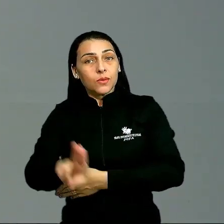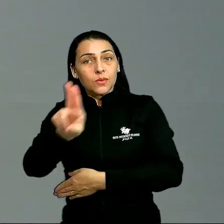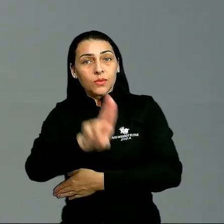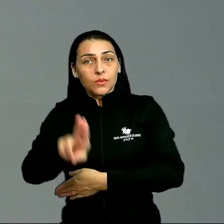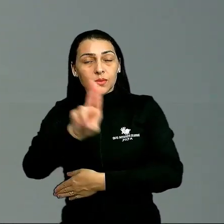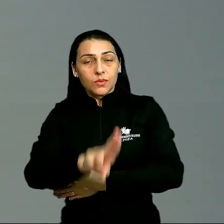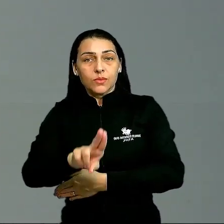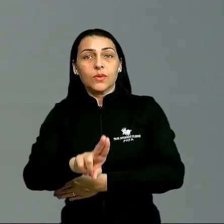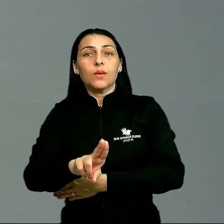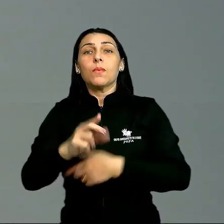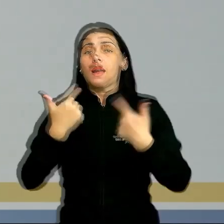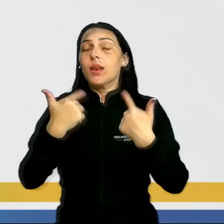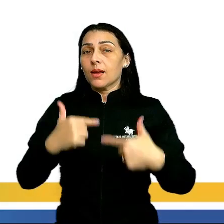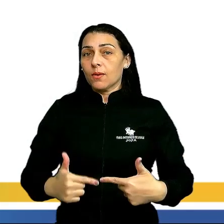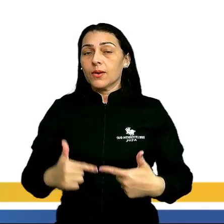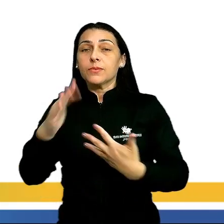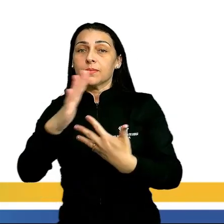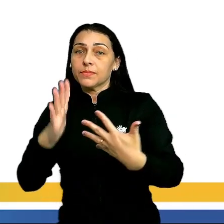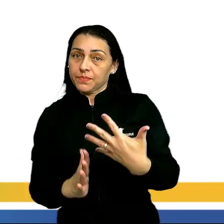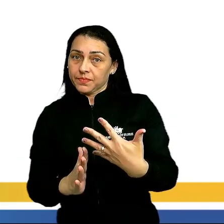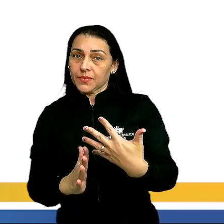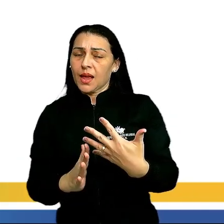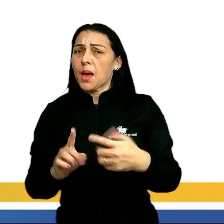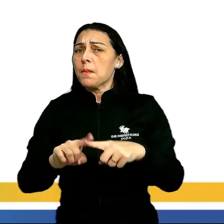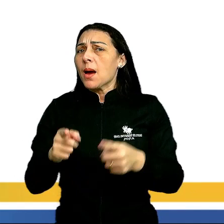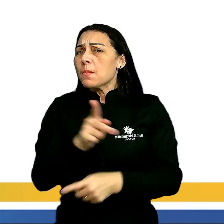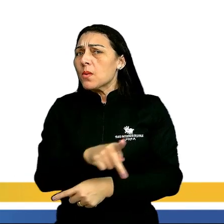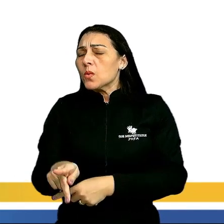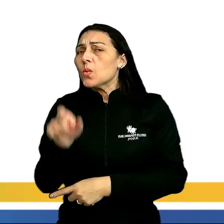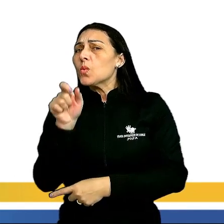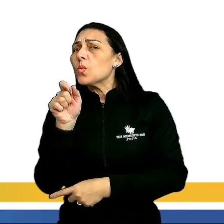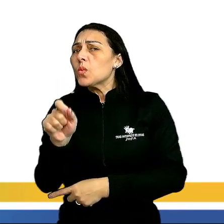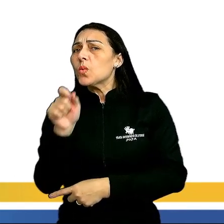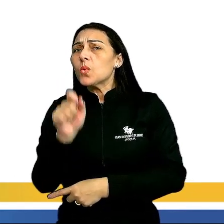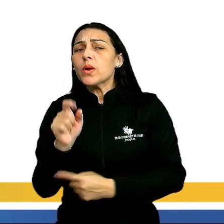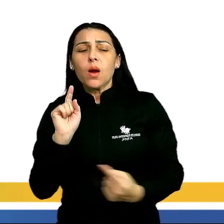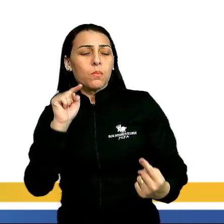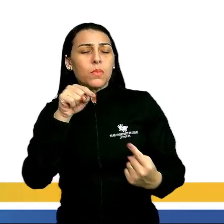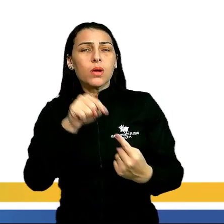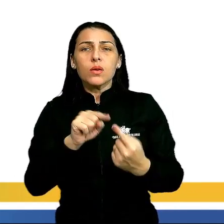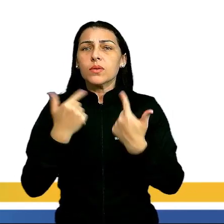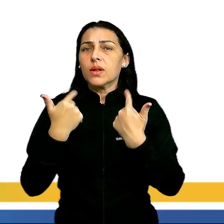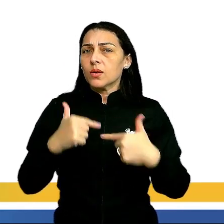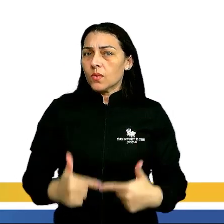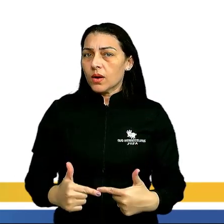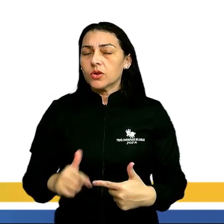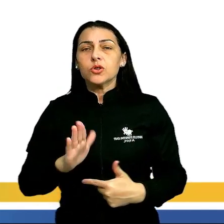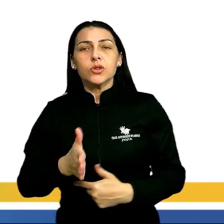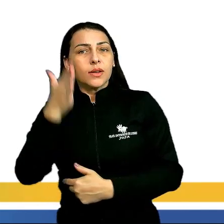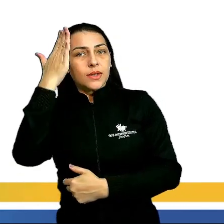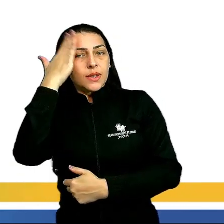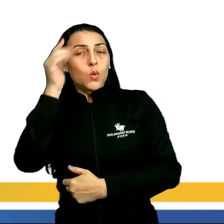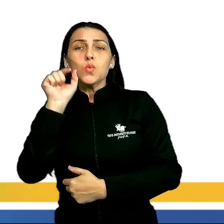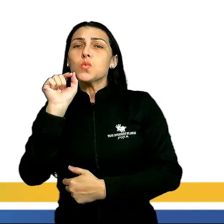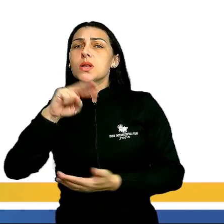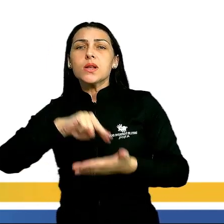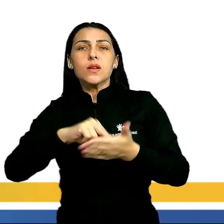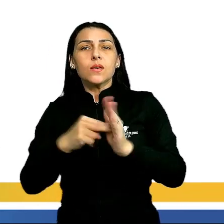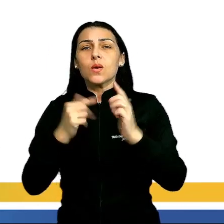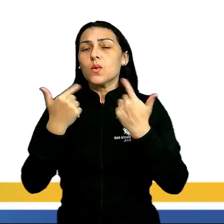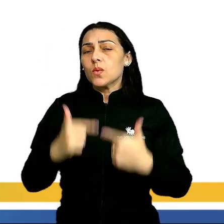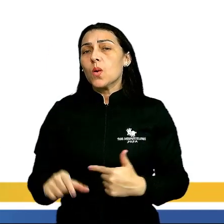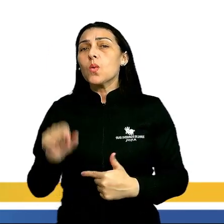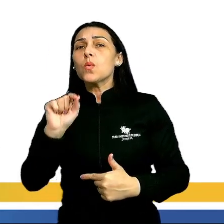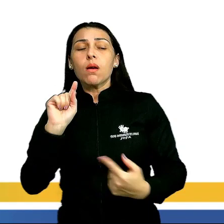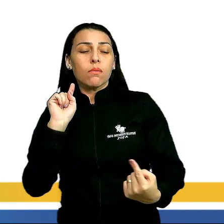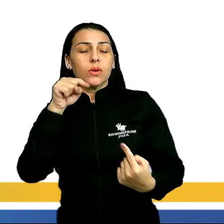utiliza um tipo de linguagem. Mas, professora, o que são funções da linguagem, então? Eu já sei o que é uma linguagem e o que